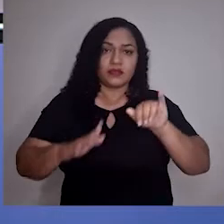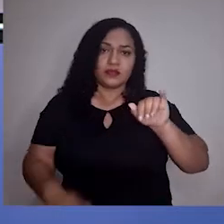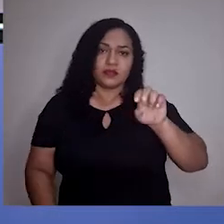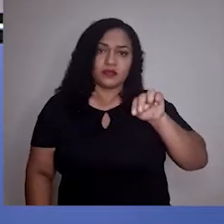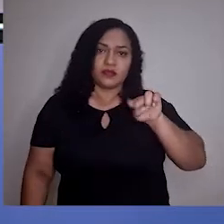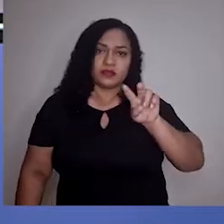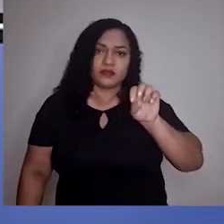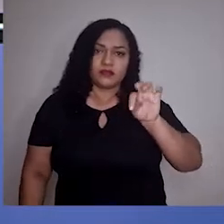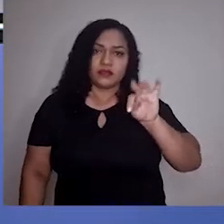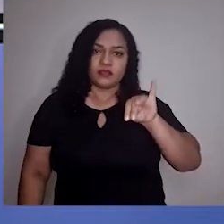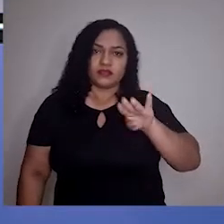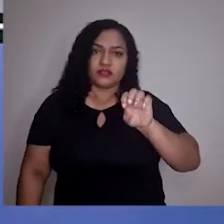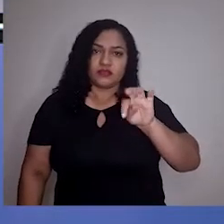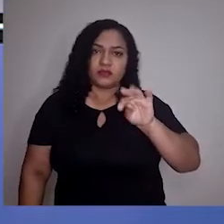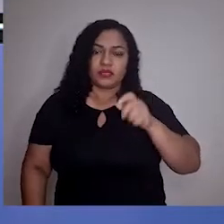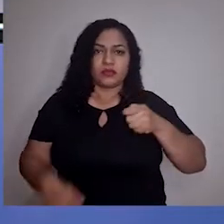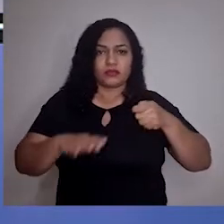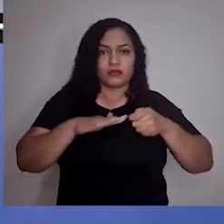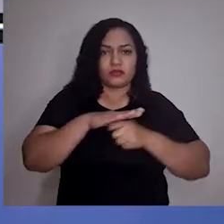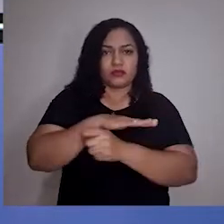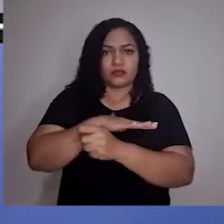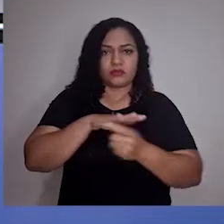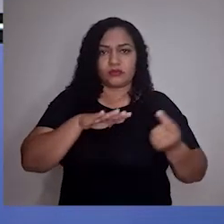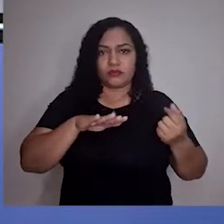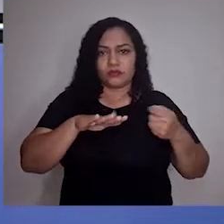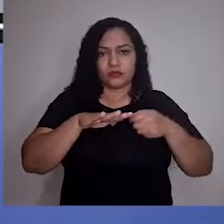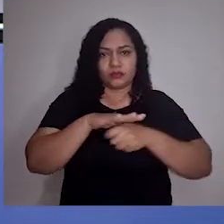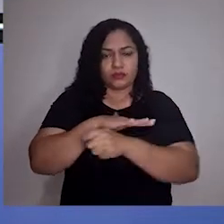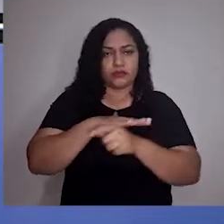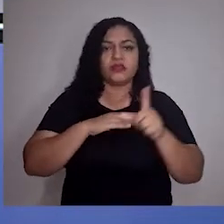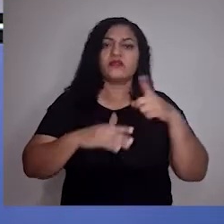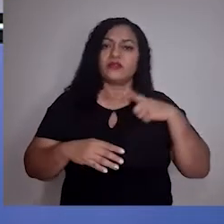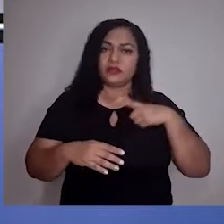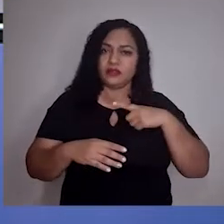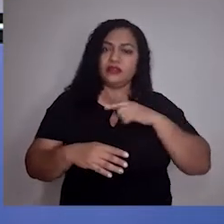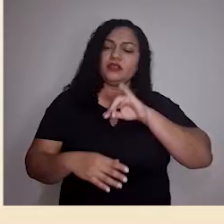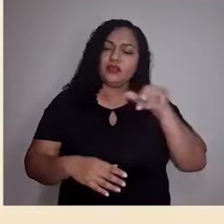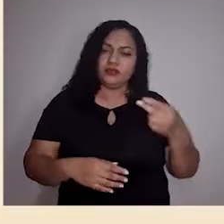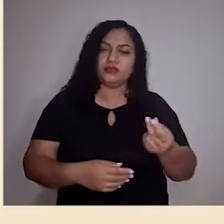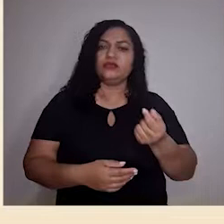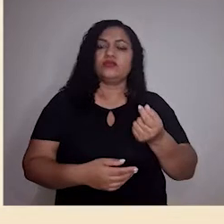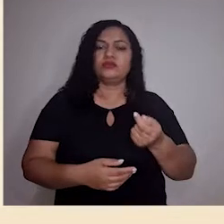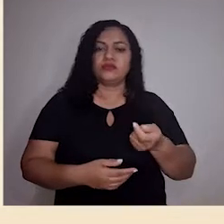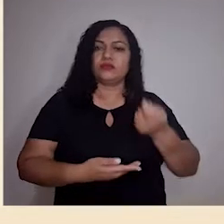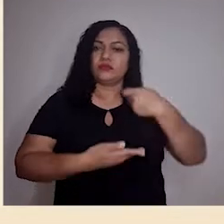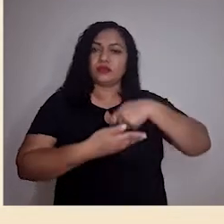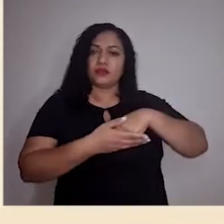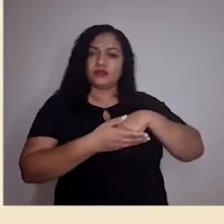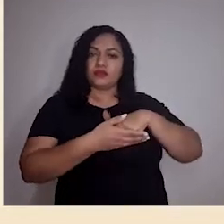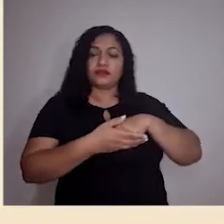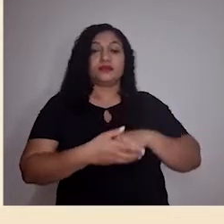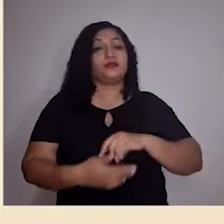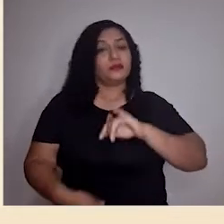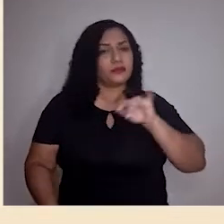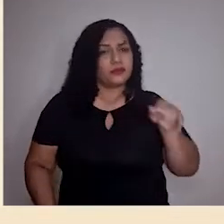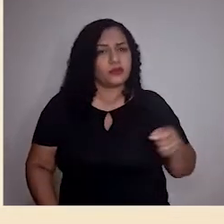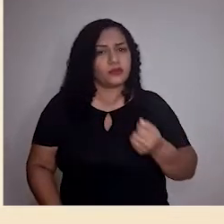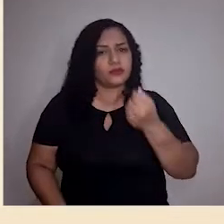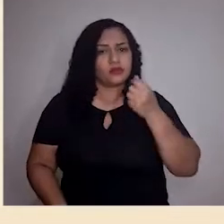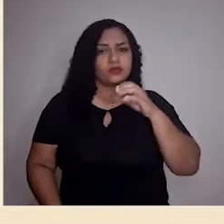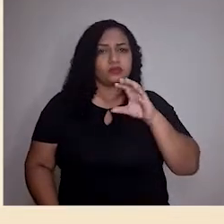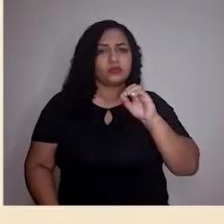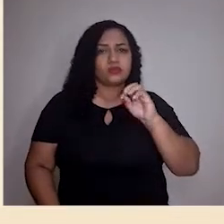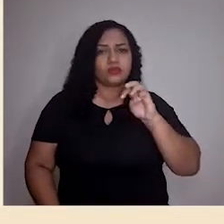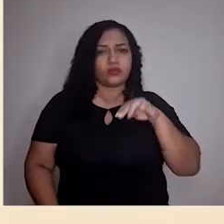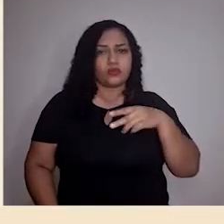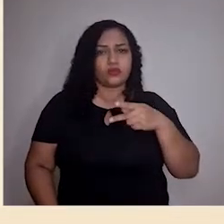juros. Gente, os juros compostos incidem também sobre os